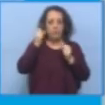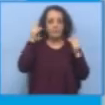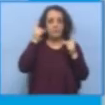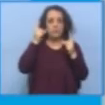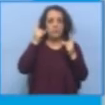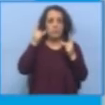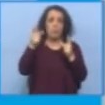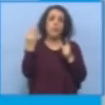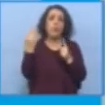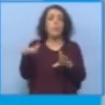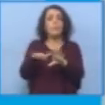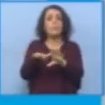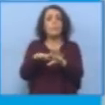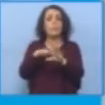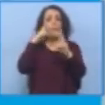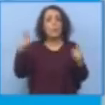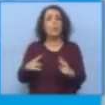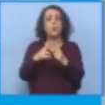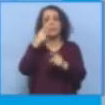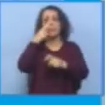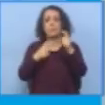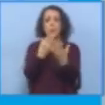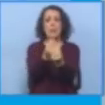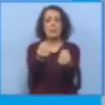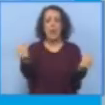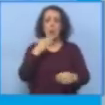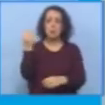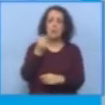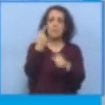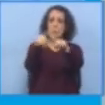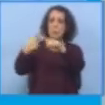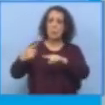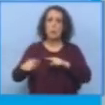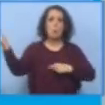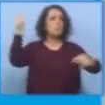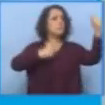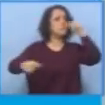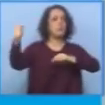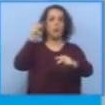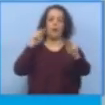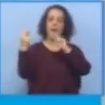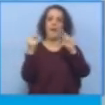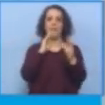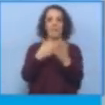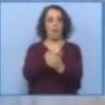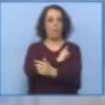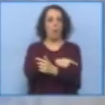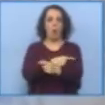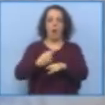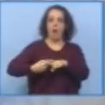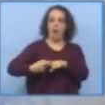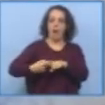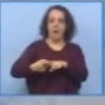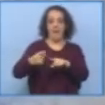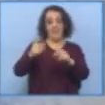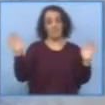participar num encontro onde havia muita gente nova, diferente, de outros lados. Exatamente. É o grande potencial das